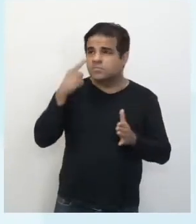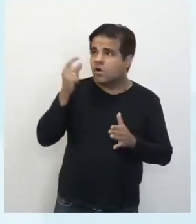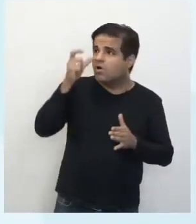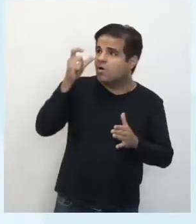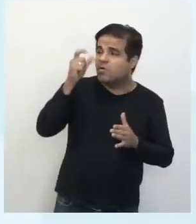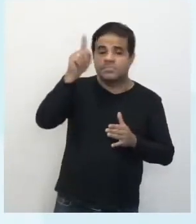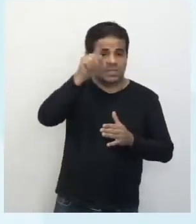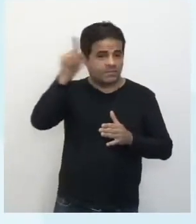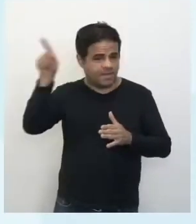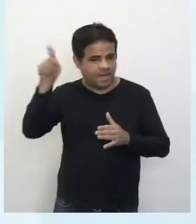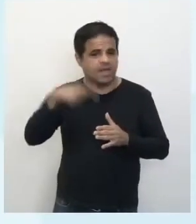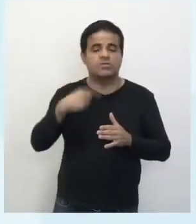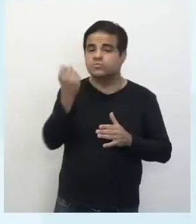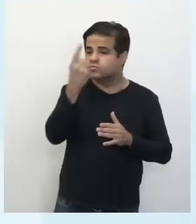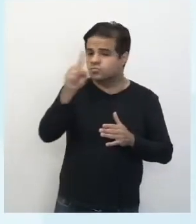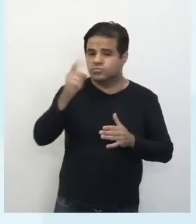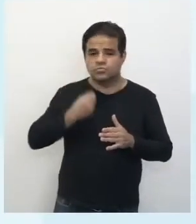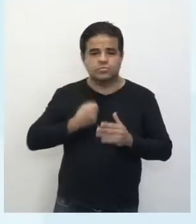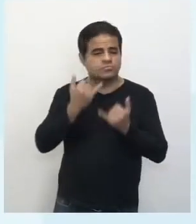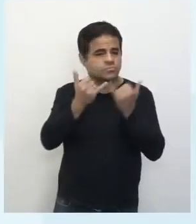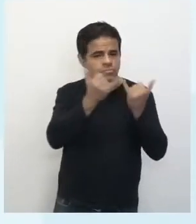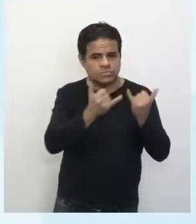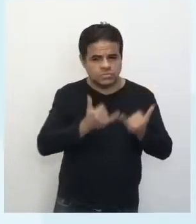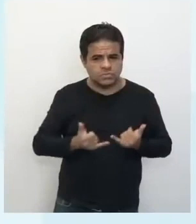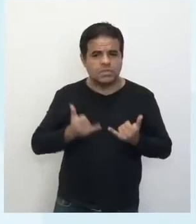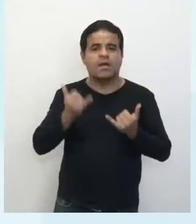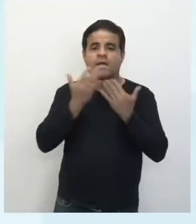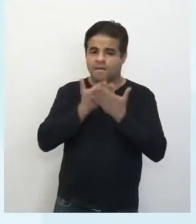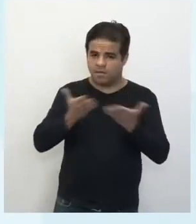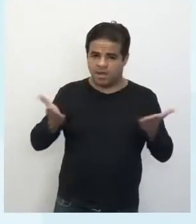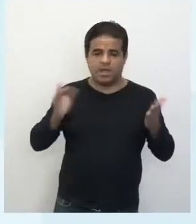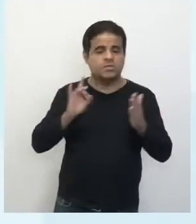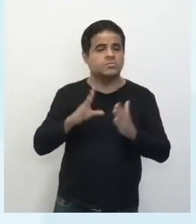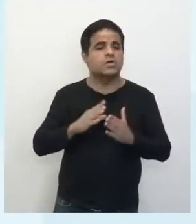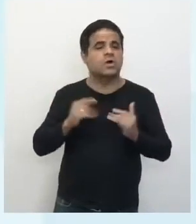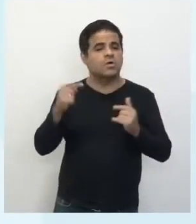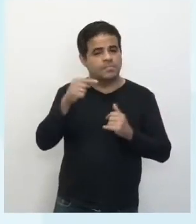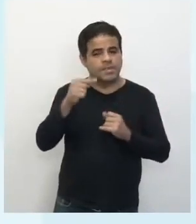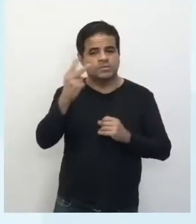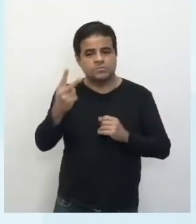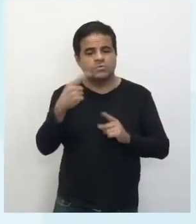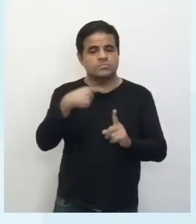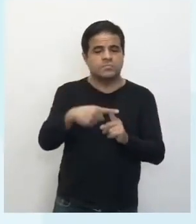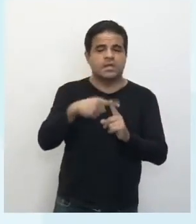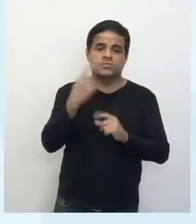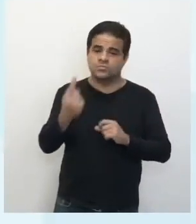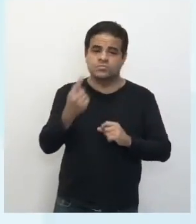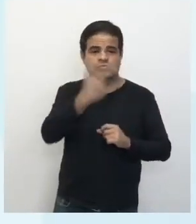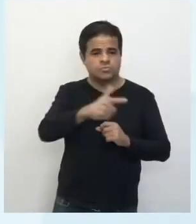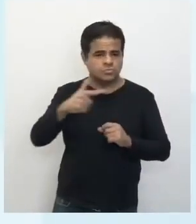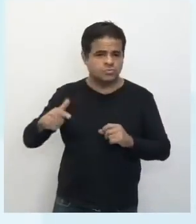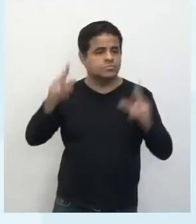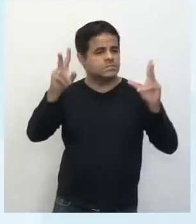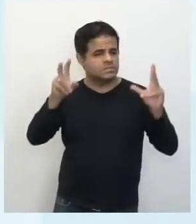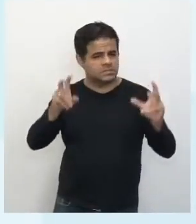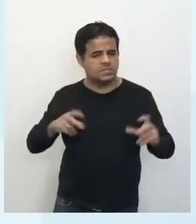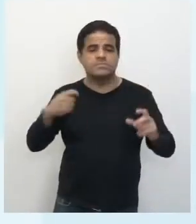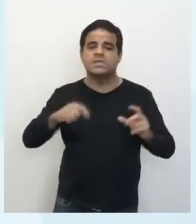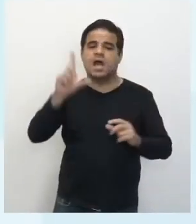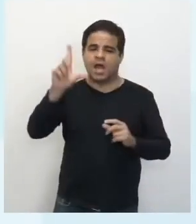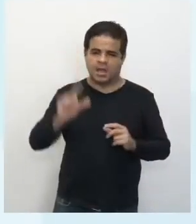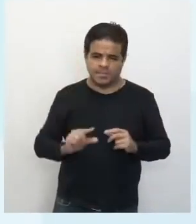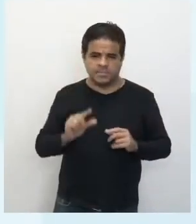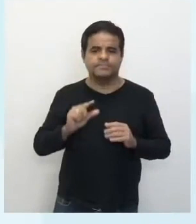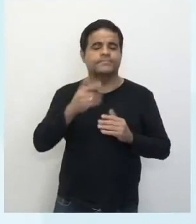gente observar, ó, que os únicos termos semelhantes que estão aqui é só o menos 2 com o mais 1. Os outros termos a gente tem que